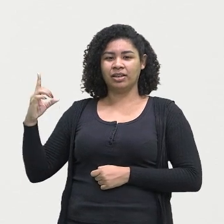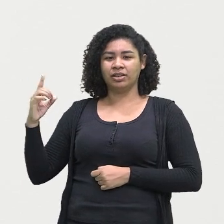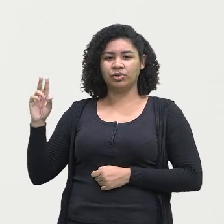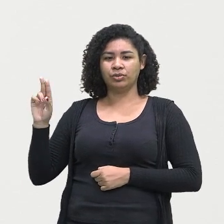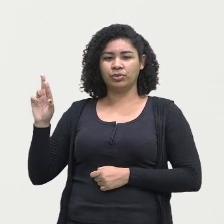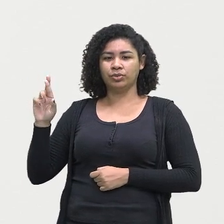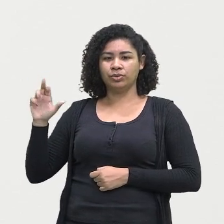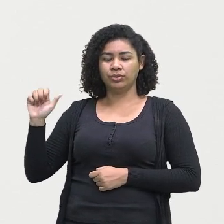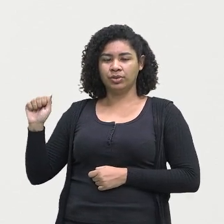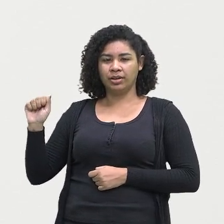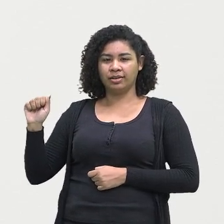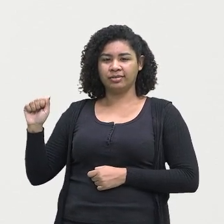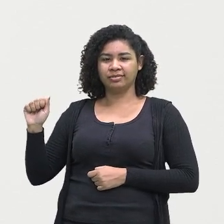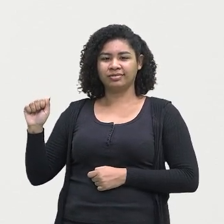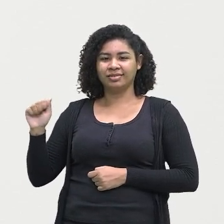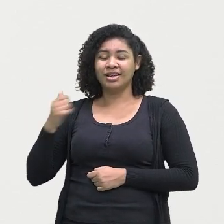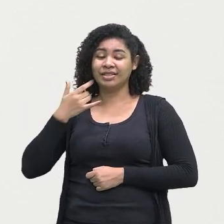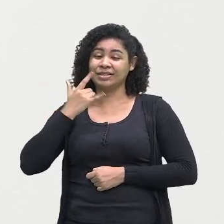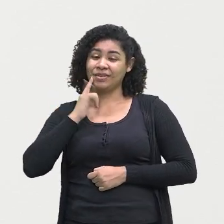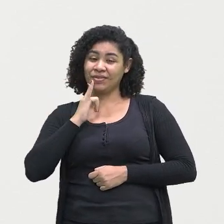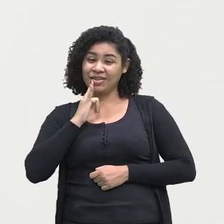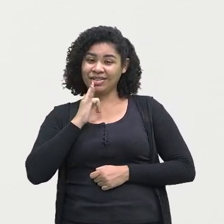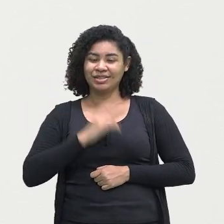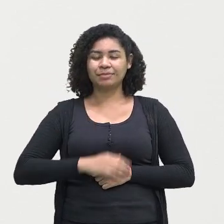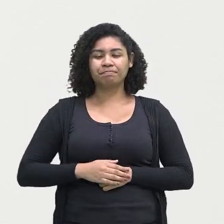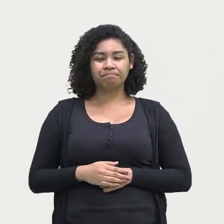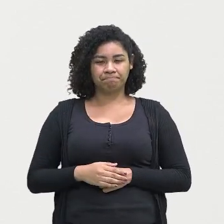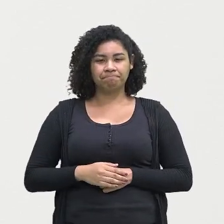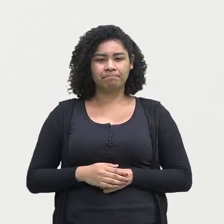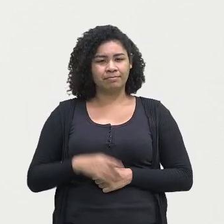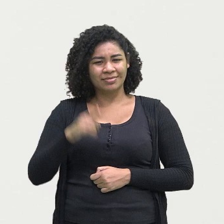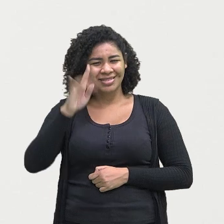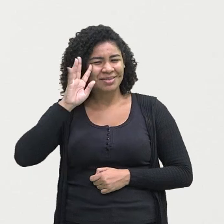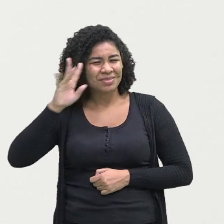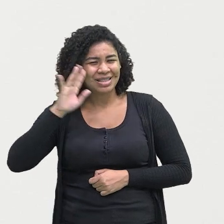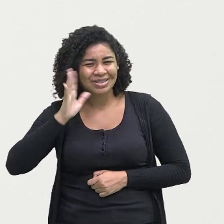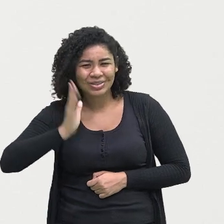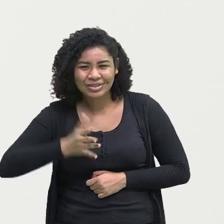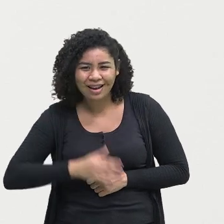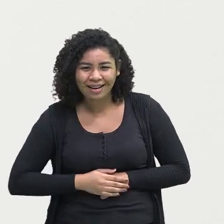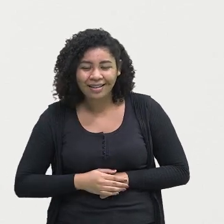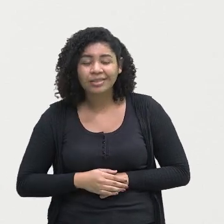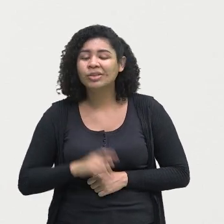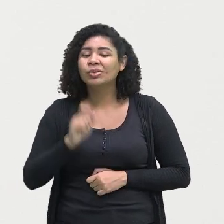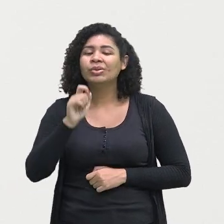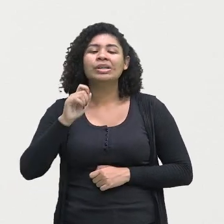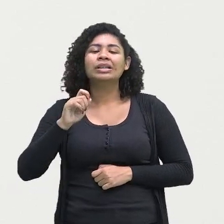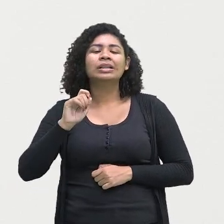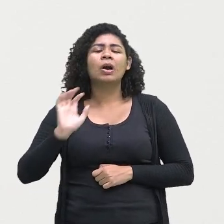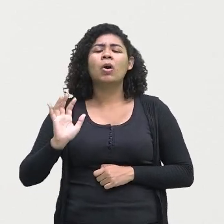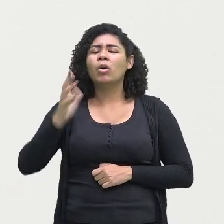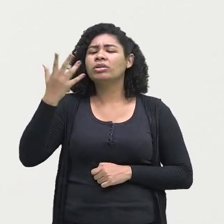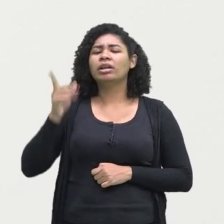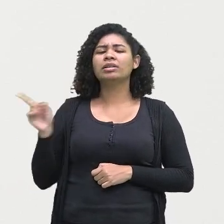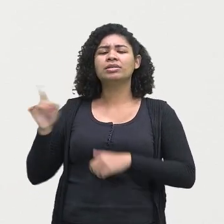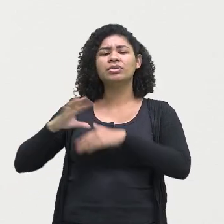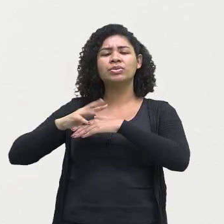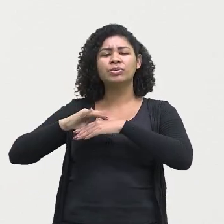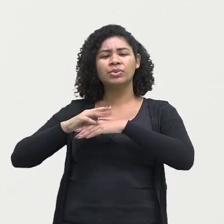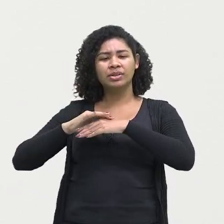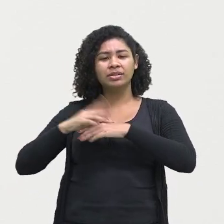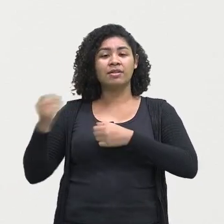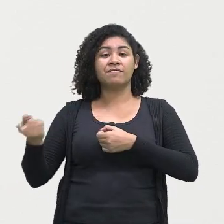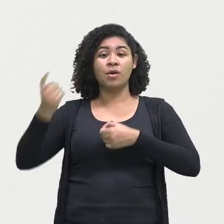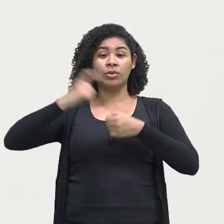Vocês já imaginaram isso, gente? O que acontece com aquela doença rara que a gente viu? A gente vai voltar lá na